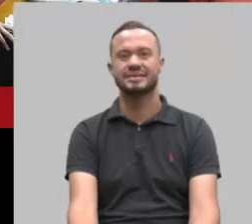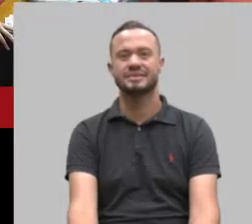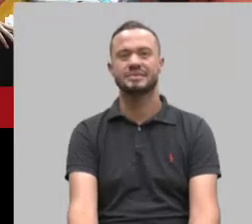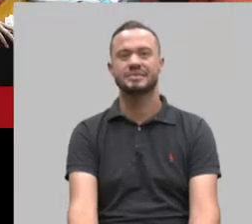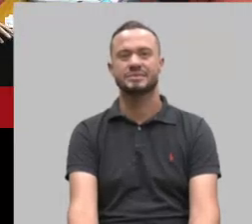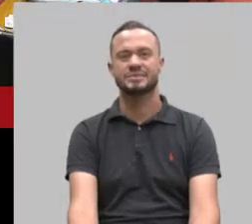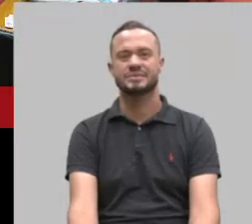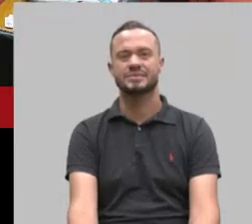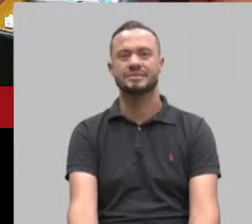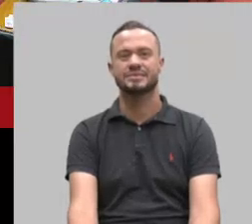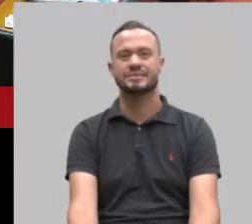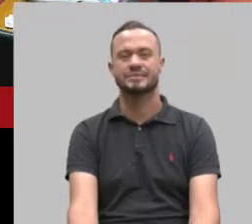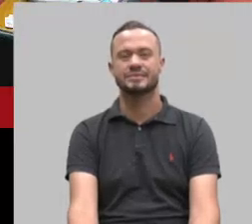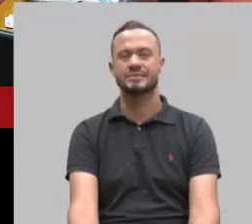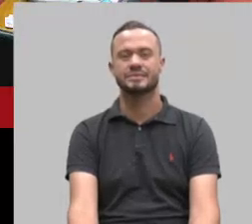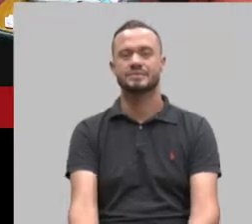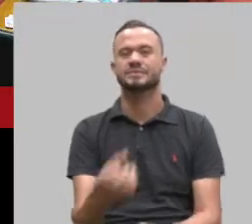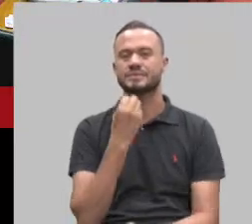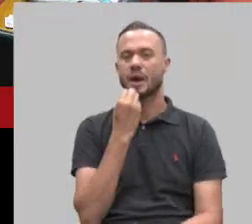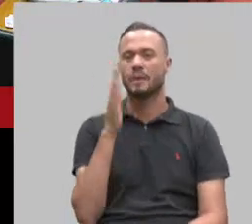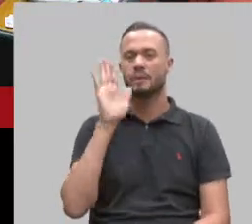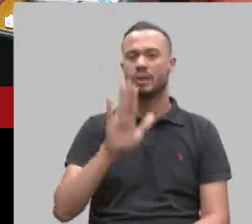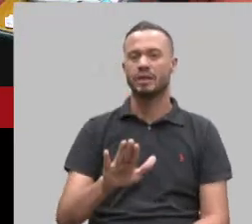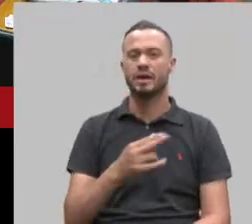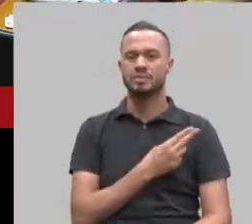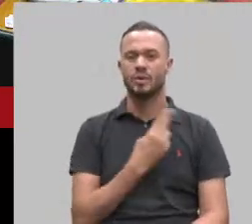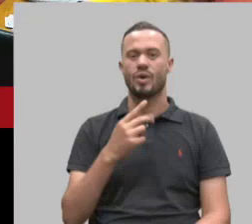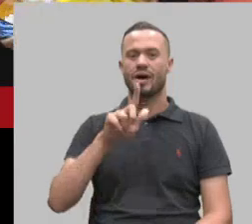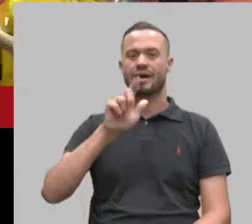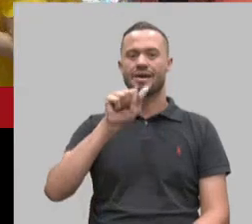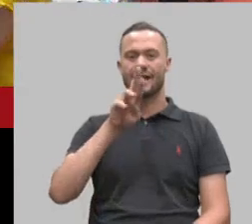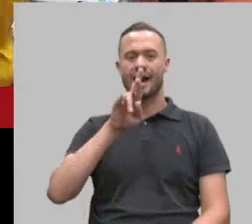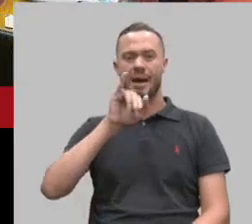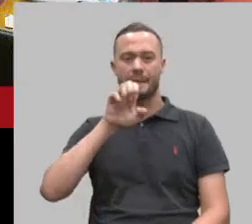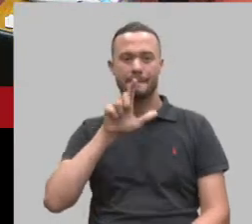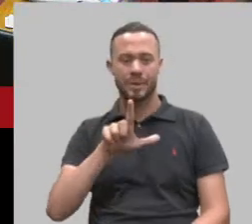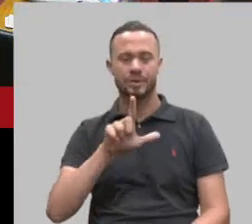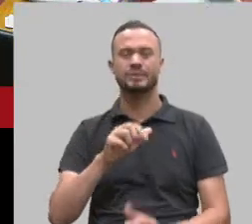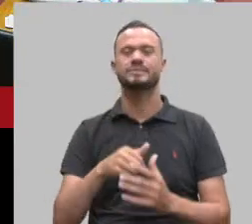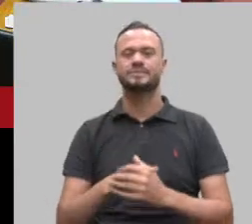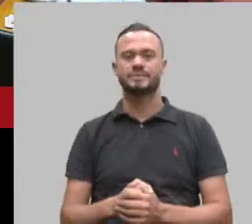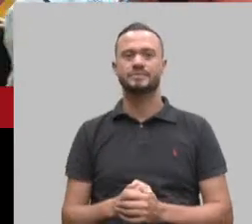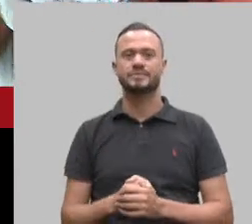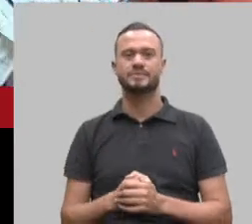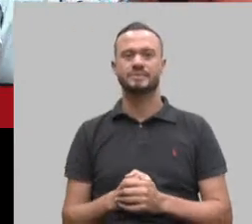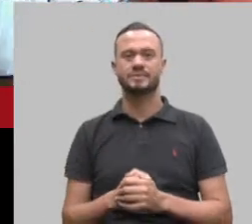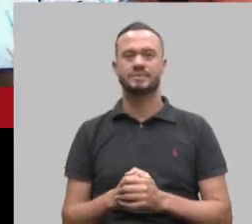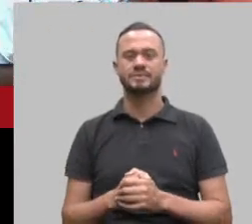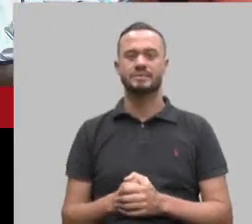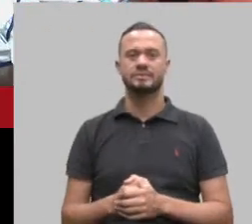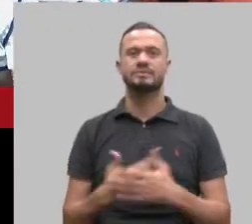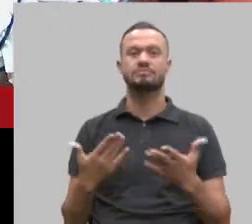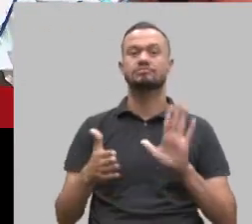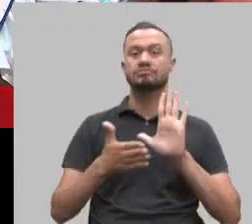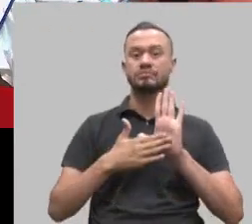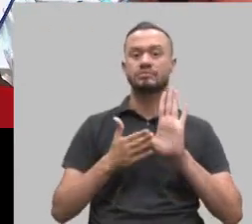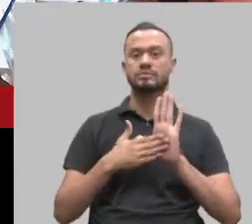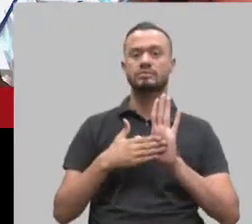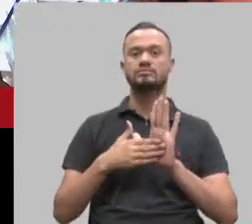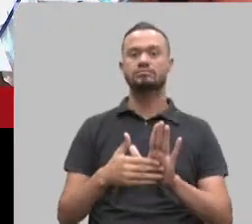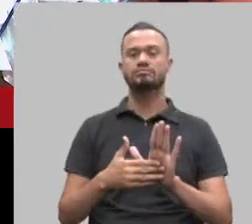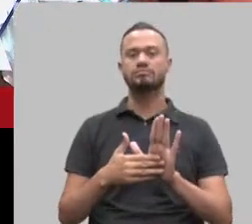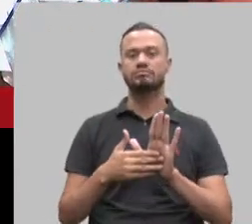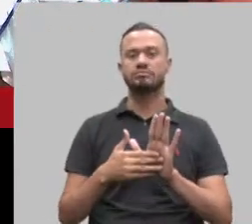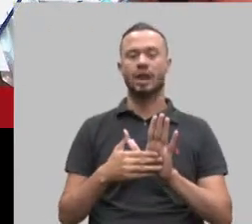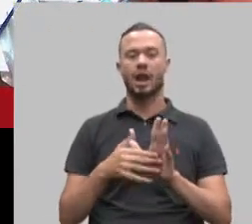ahr Boa tarde pessoal Sou Gabriel Eduardo Paulo sudoeste da Cidade Nova Rezende sou aqui para defender essa proposta tá avisando aqui o